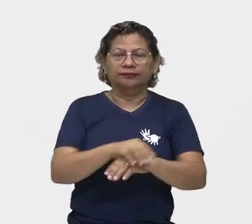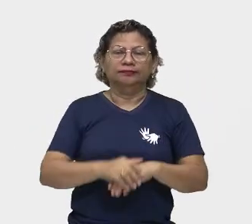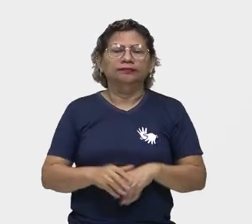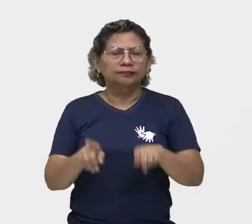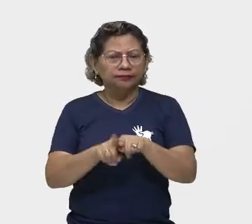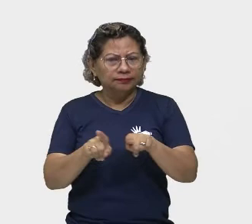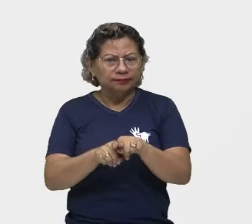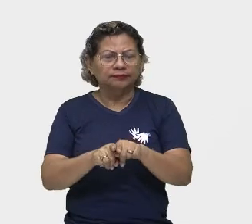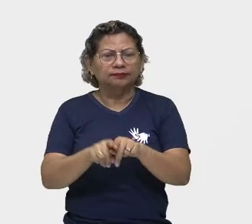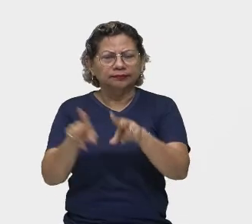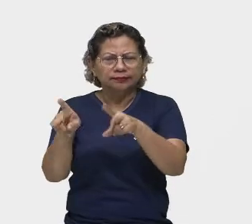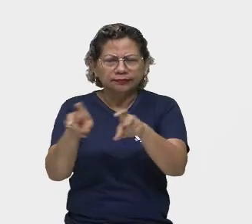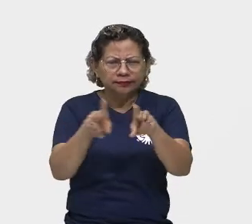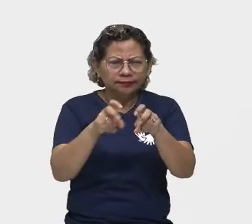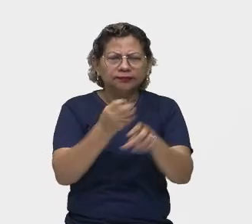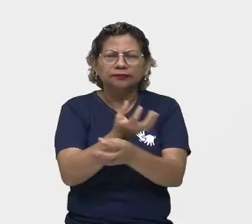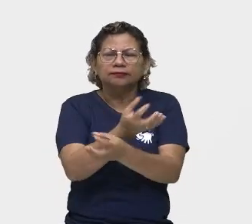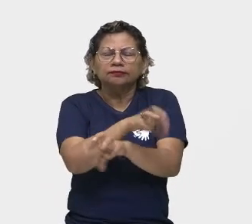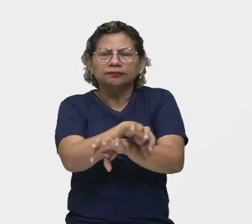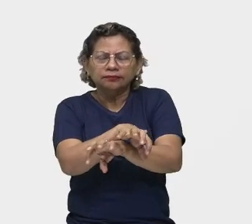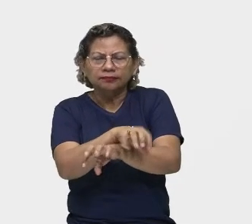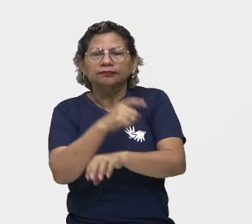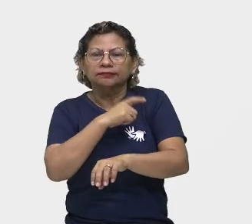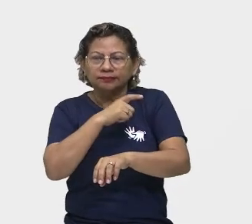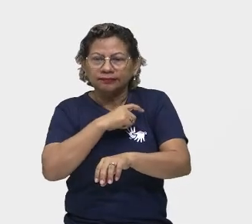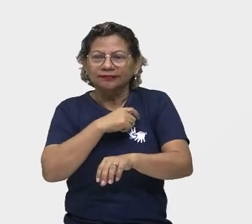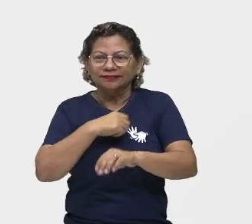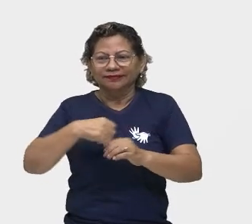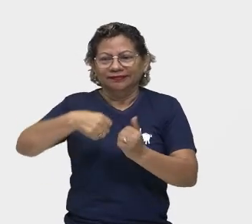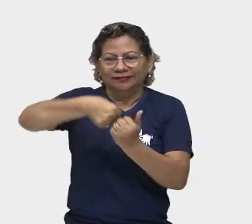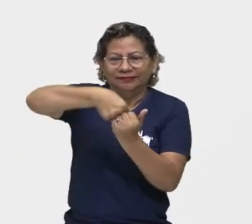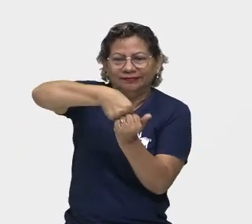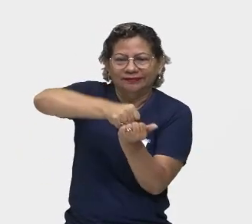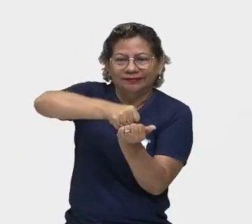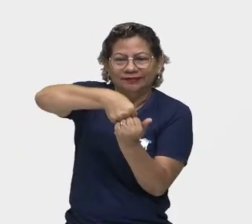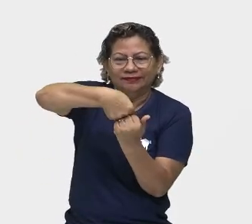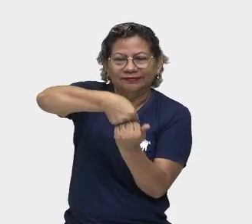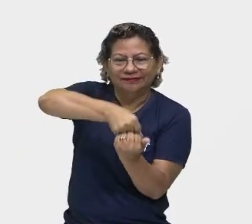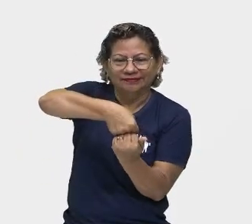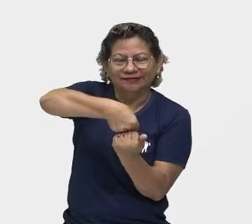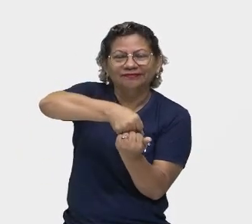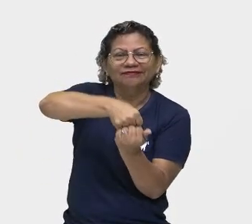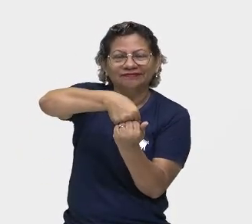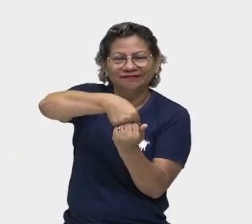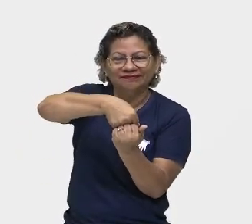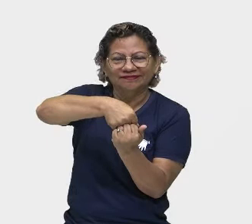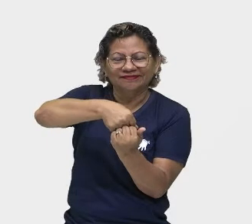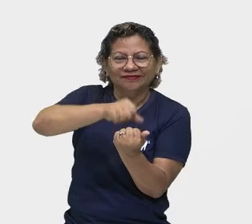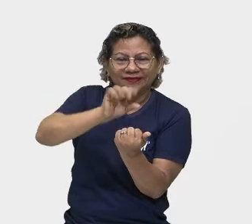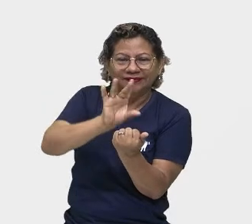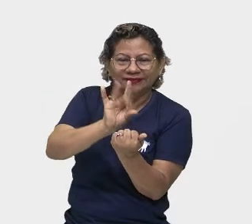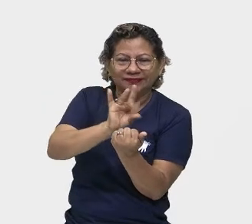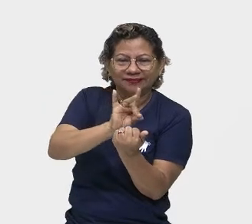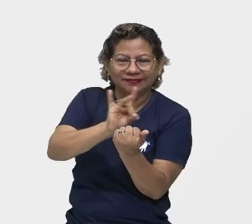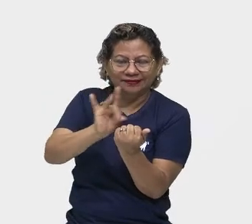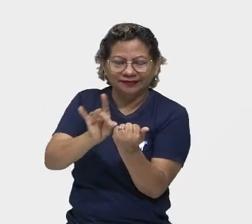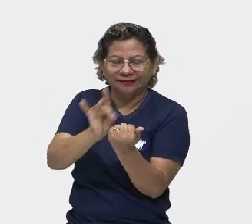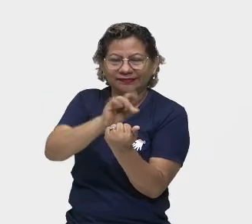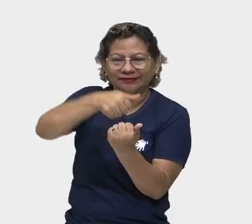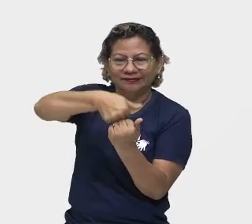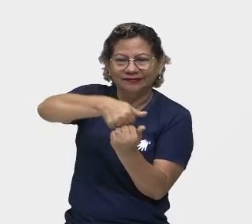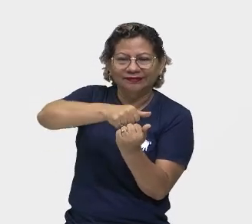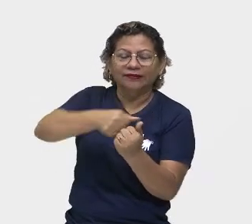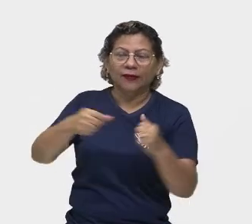que entra esses ossos tem o que articulações né então quê que é uma articulação é o encontro entre os ossos